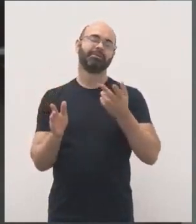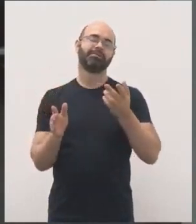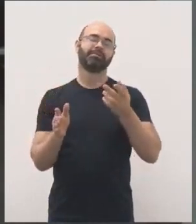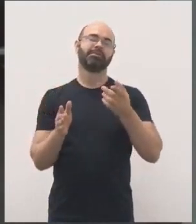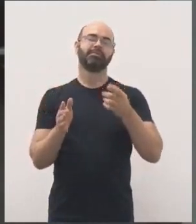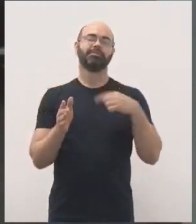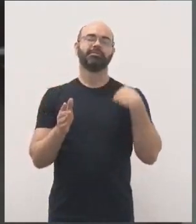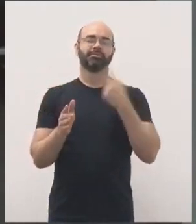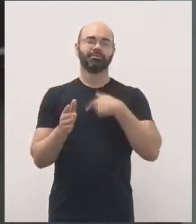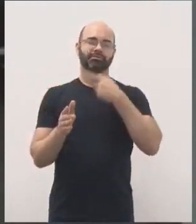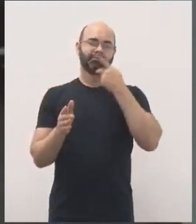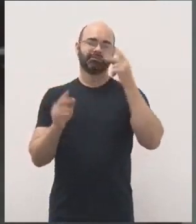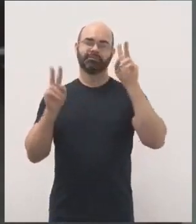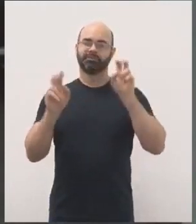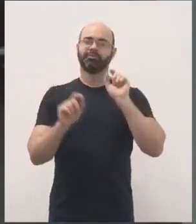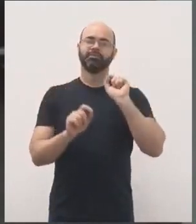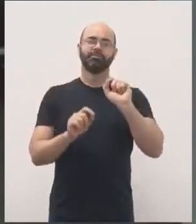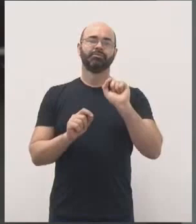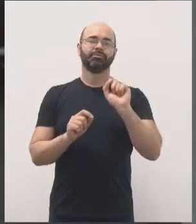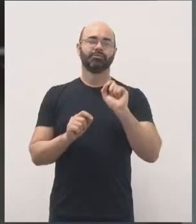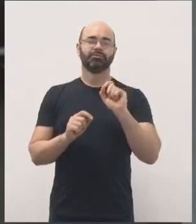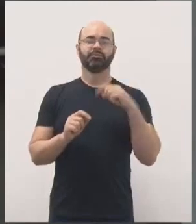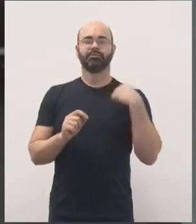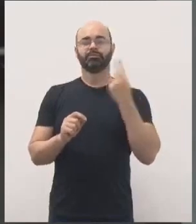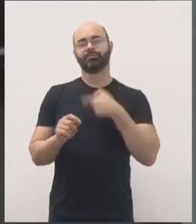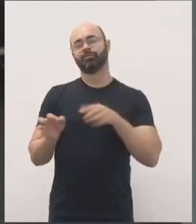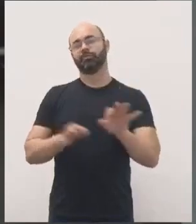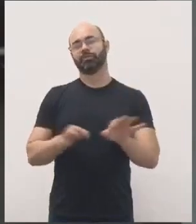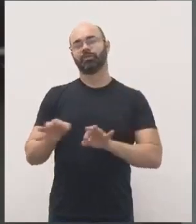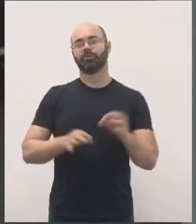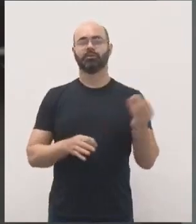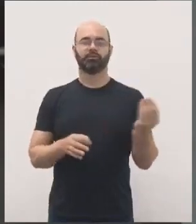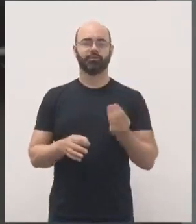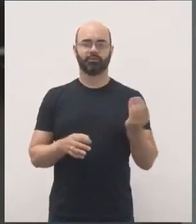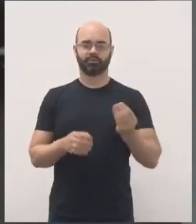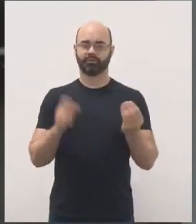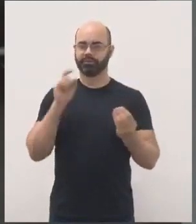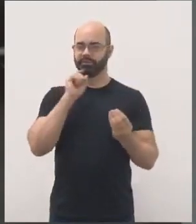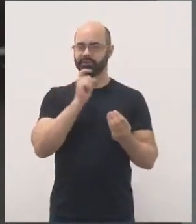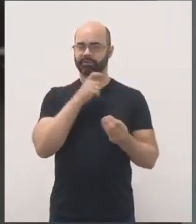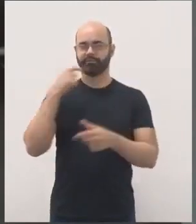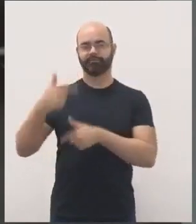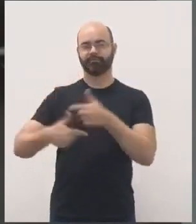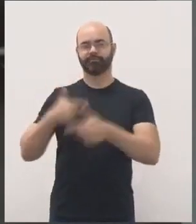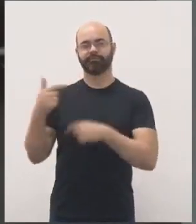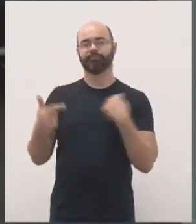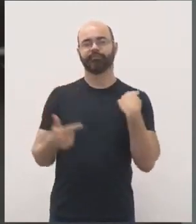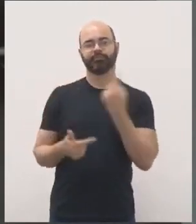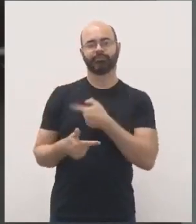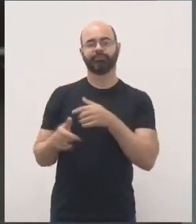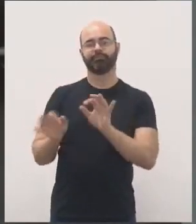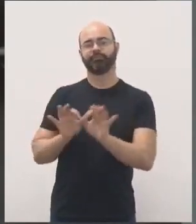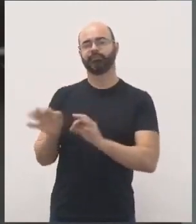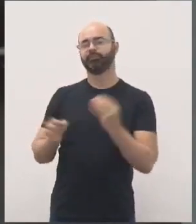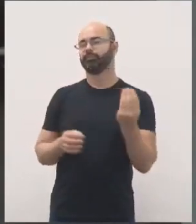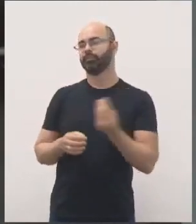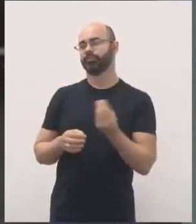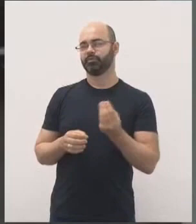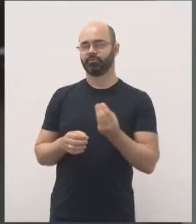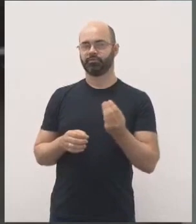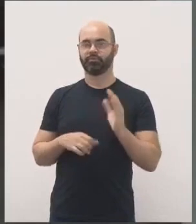poder contar um pouco como a gente organizou essas ações de setembro, né? Então, não é o primeiro ano que a gente